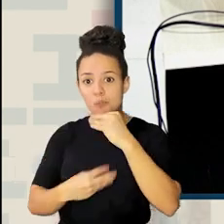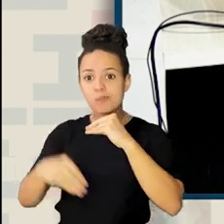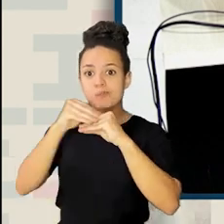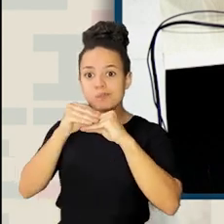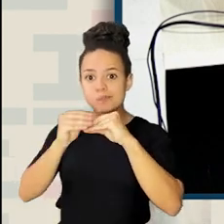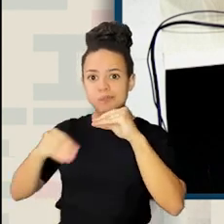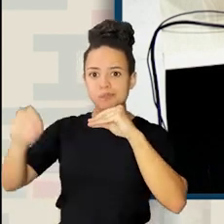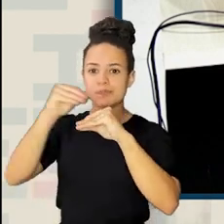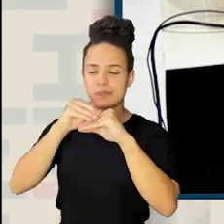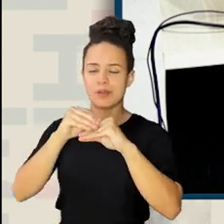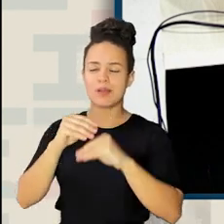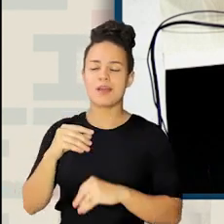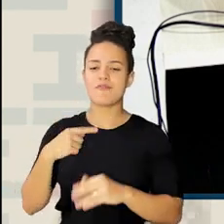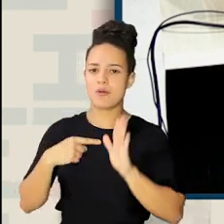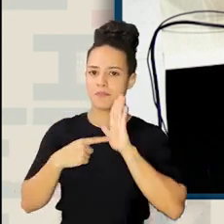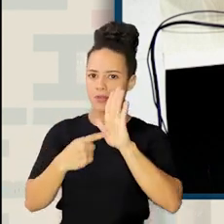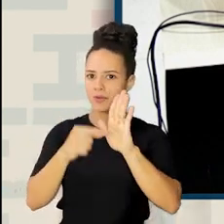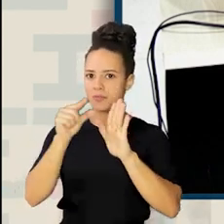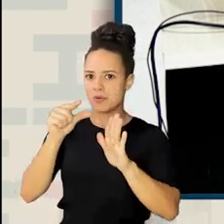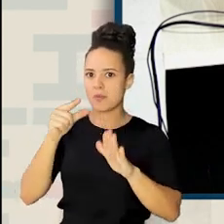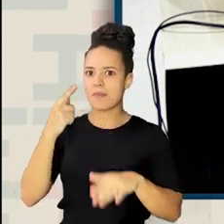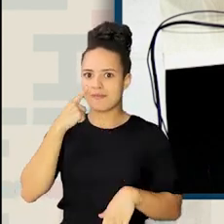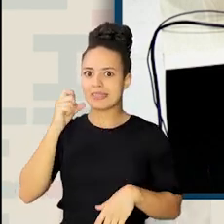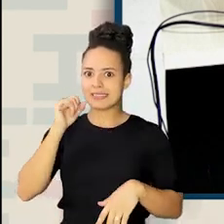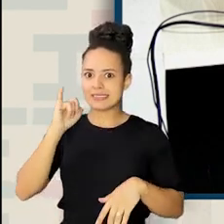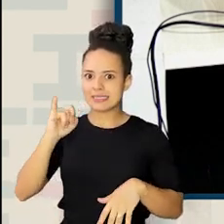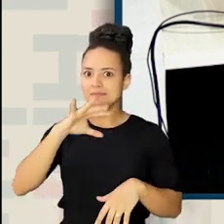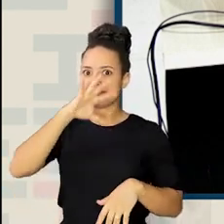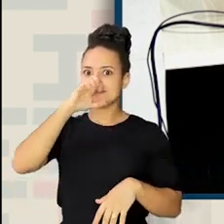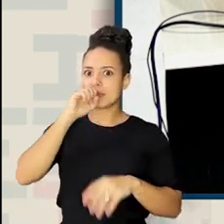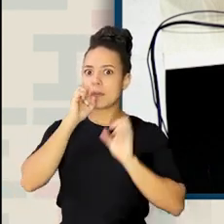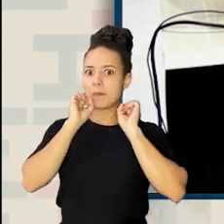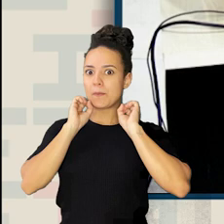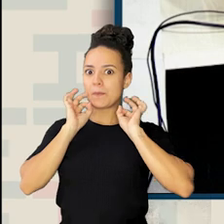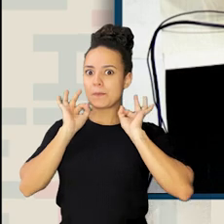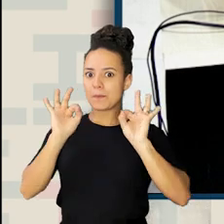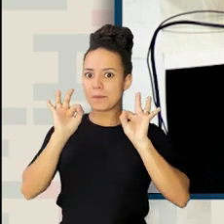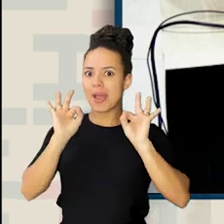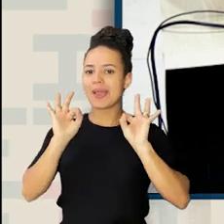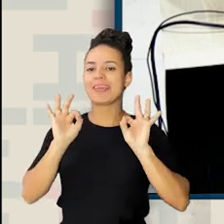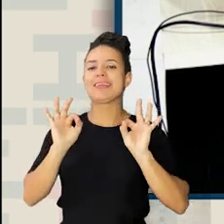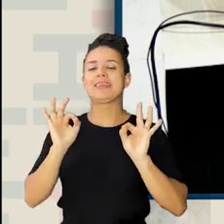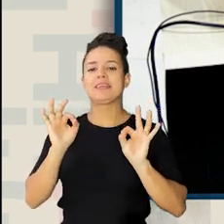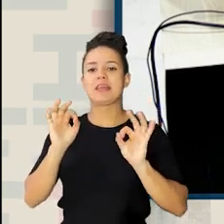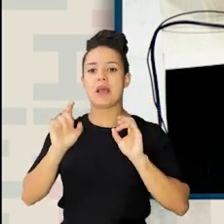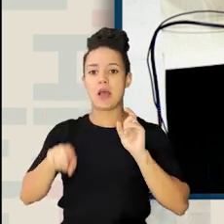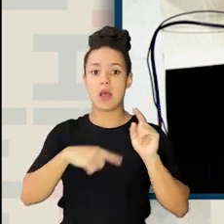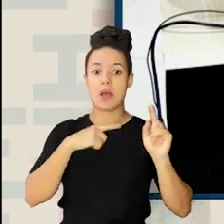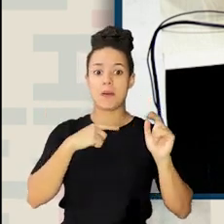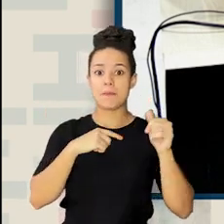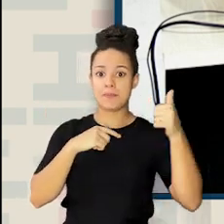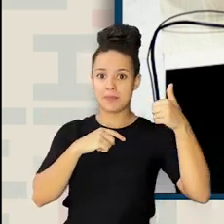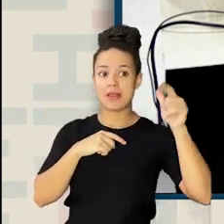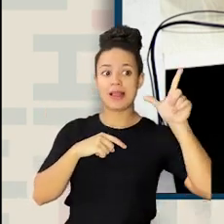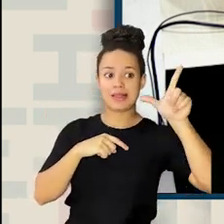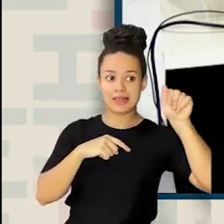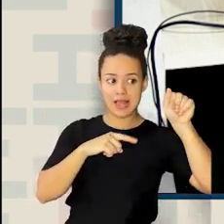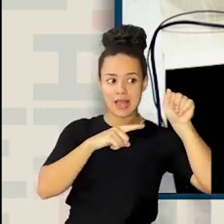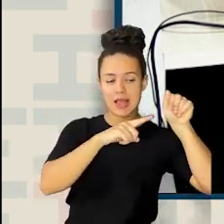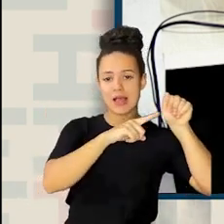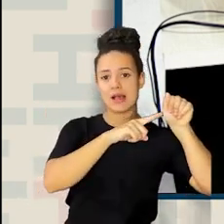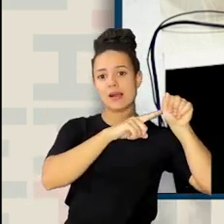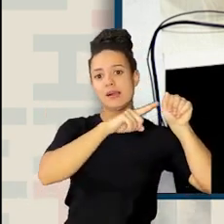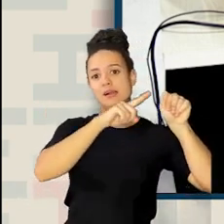se estou bem aqui da minha respiração, né, para mostrar. A primeira só vai até, começa na nota Lá